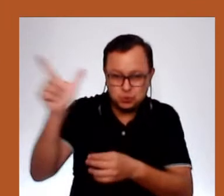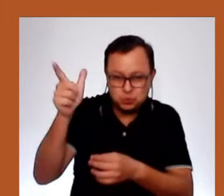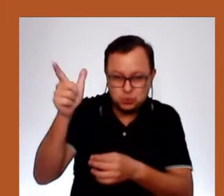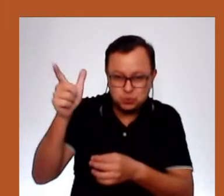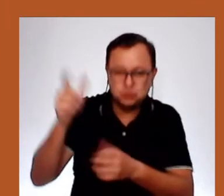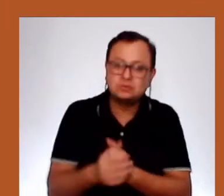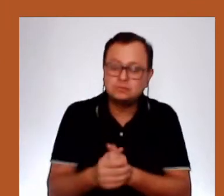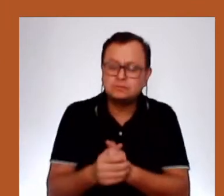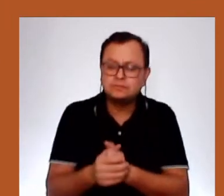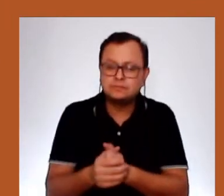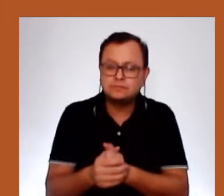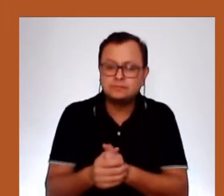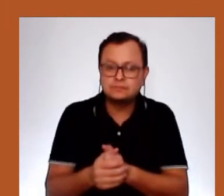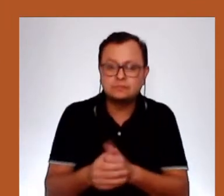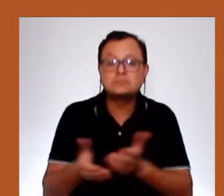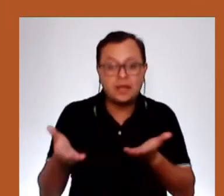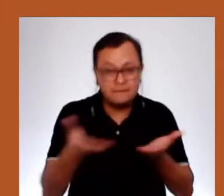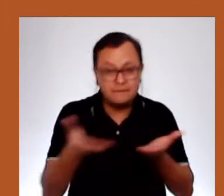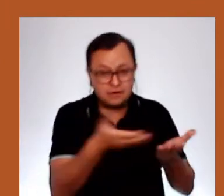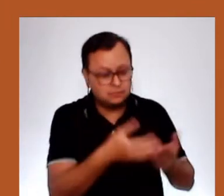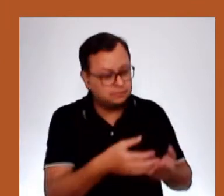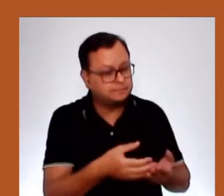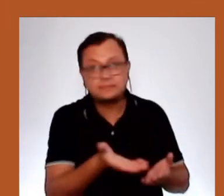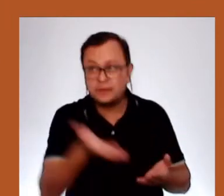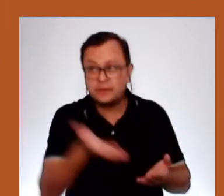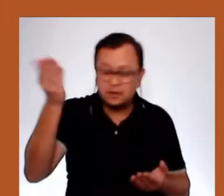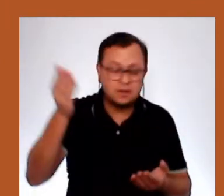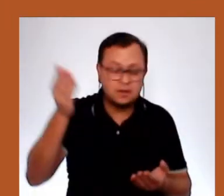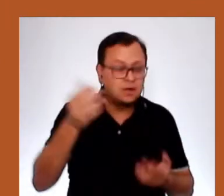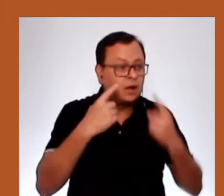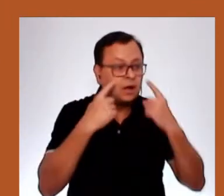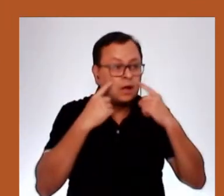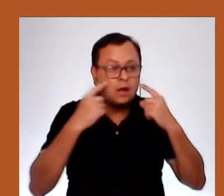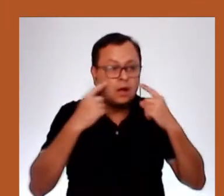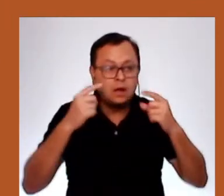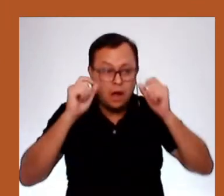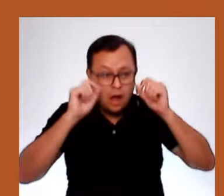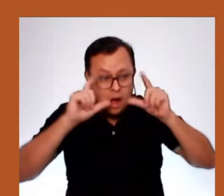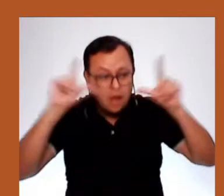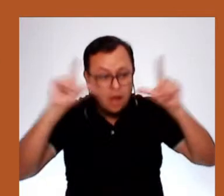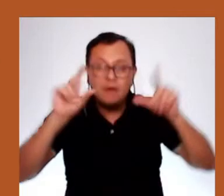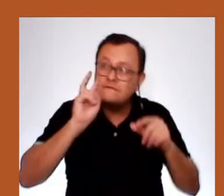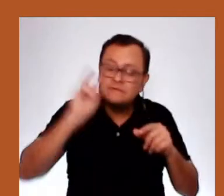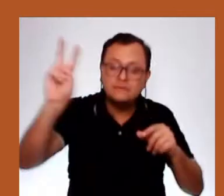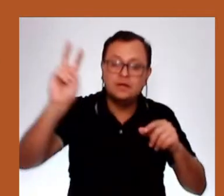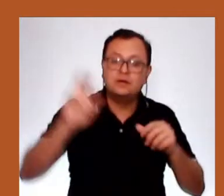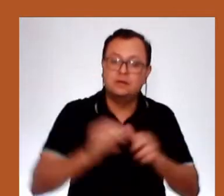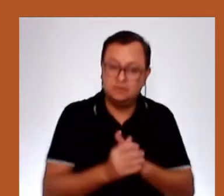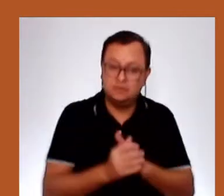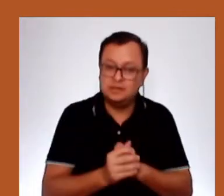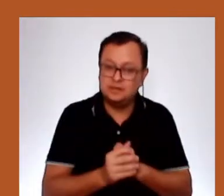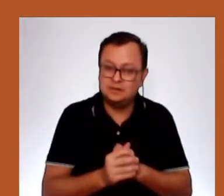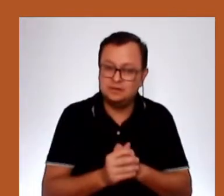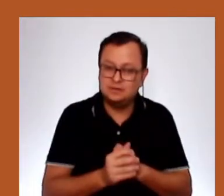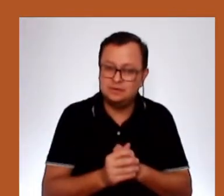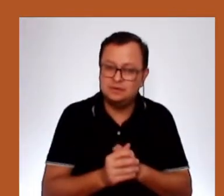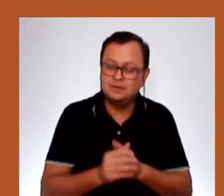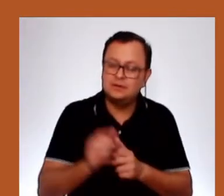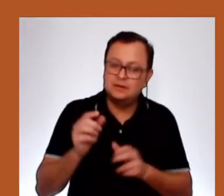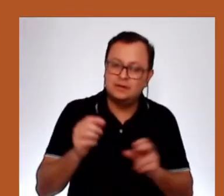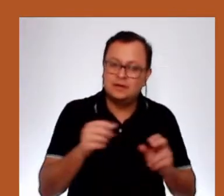os olhos, porque estava um dia bonito e tal. Até um determinado momento que ela não... ela percebe